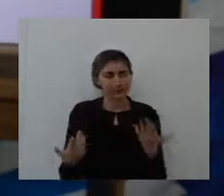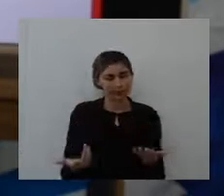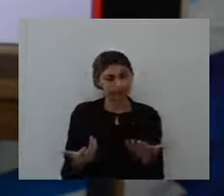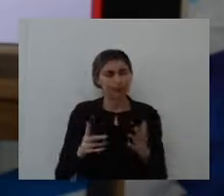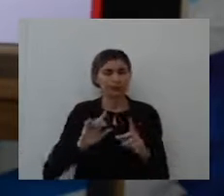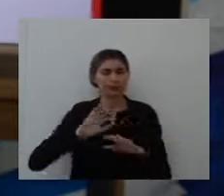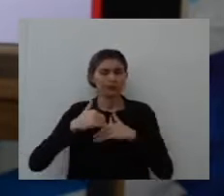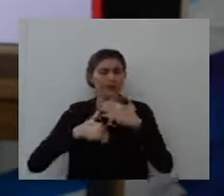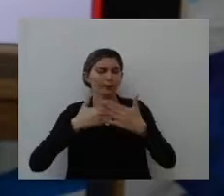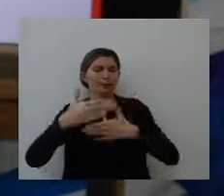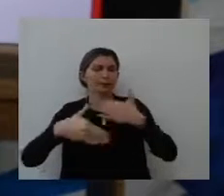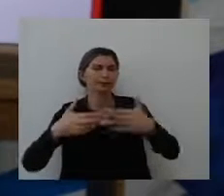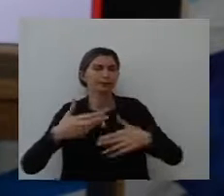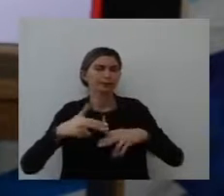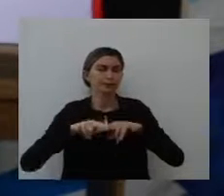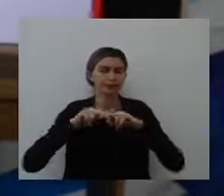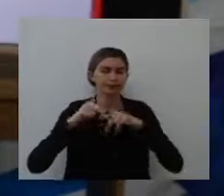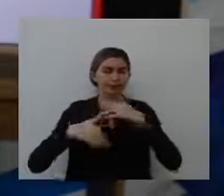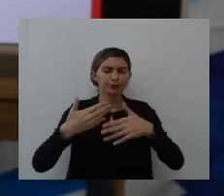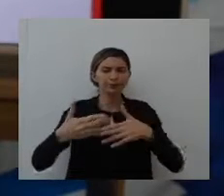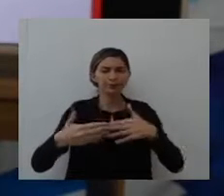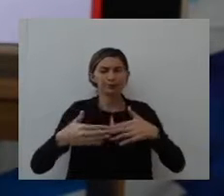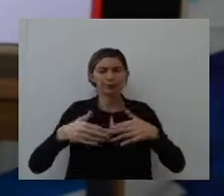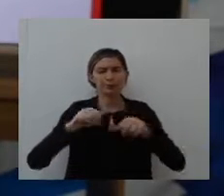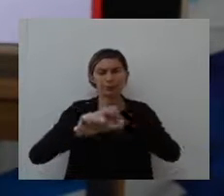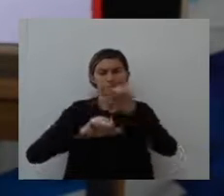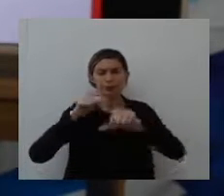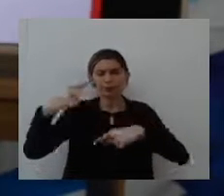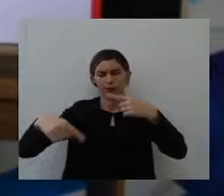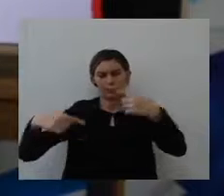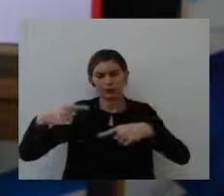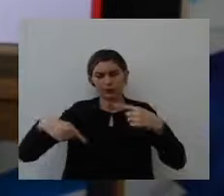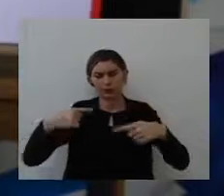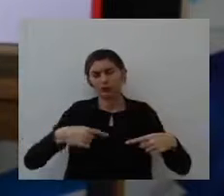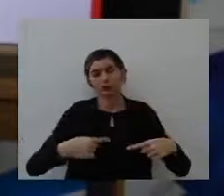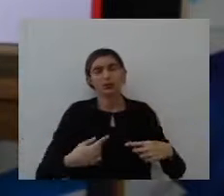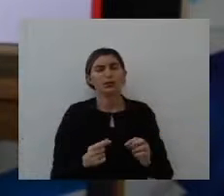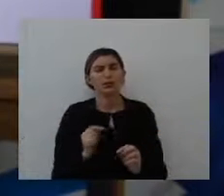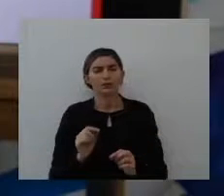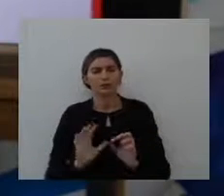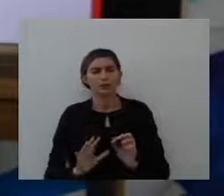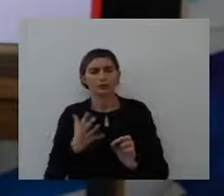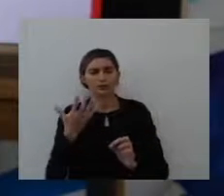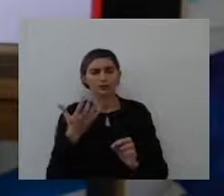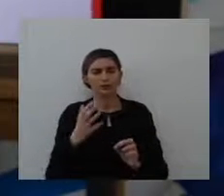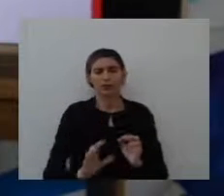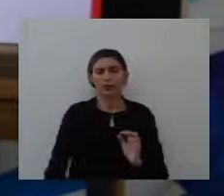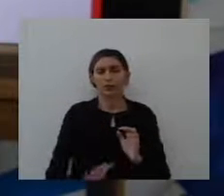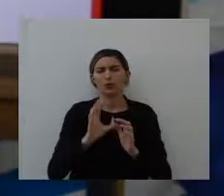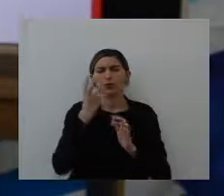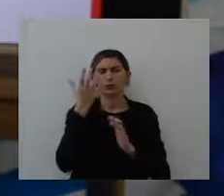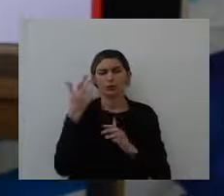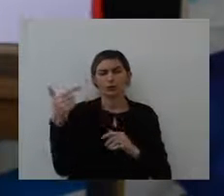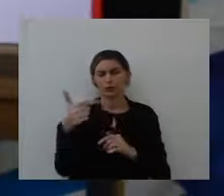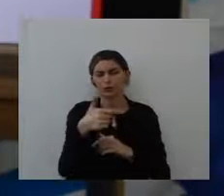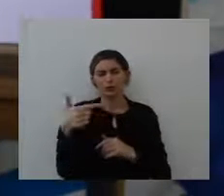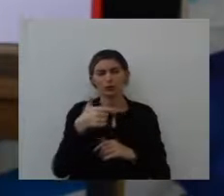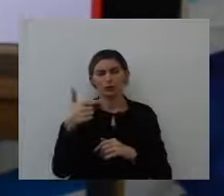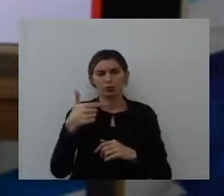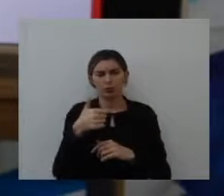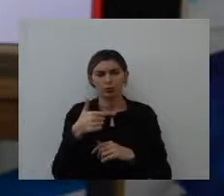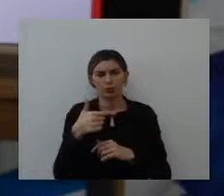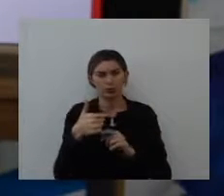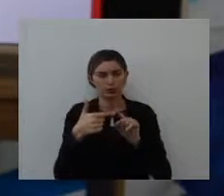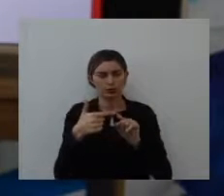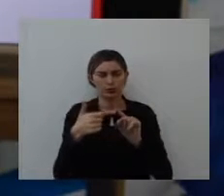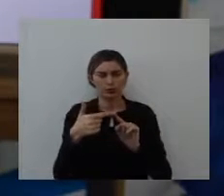outra consequência da mudança dos Gênos e dos conflitos bélicos foi a ocorrência da segunda, olha